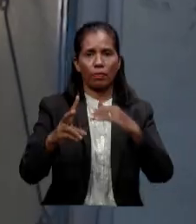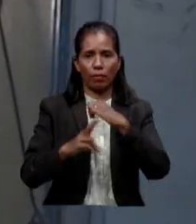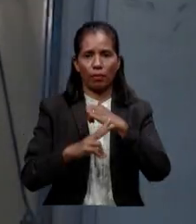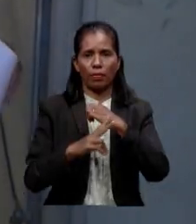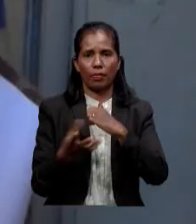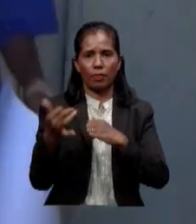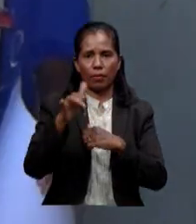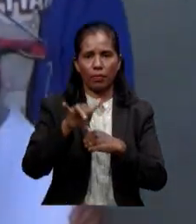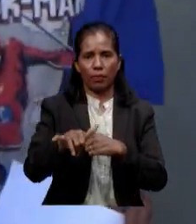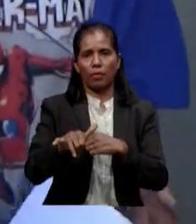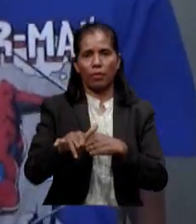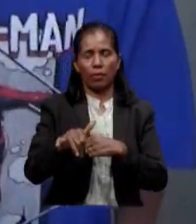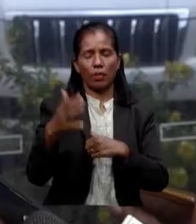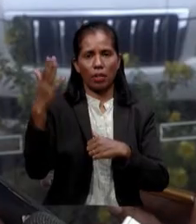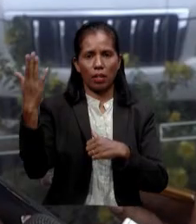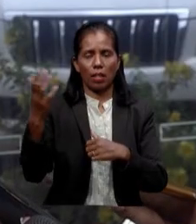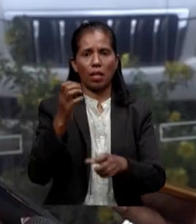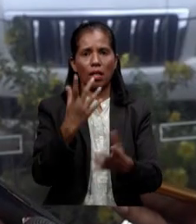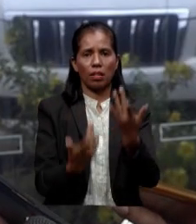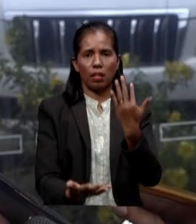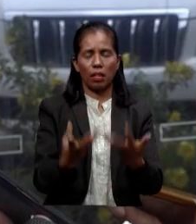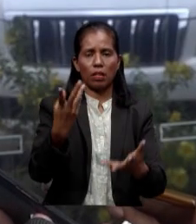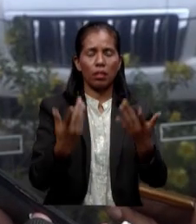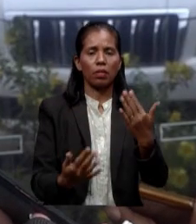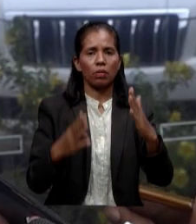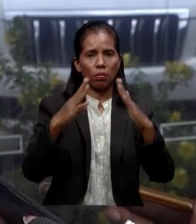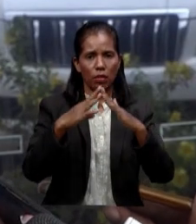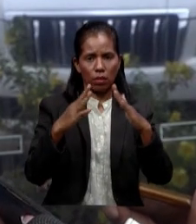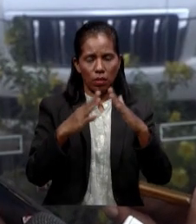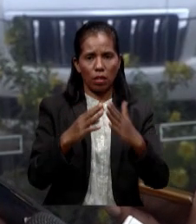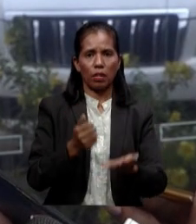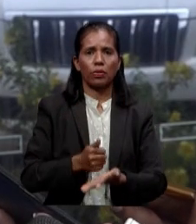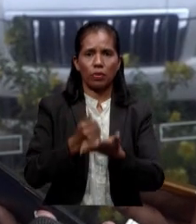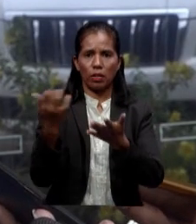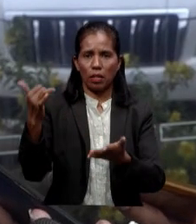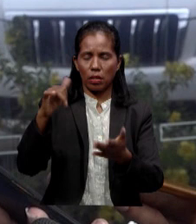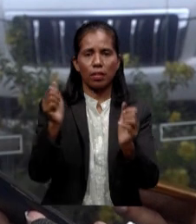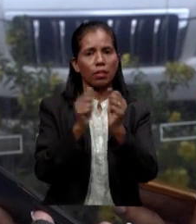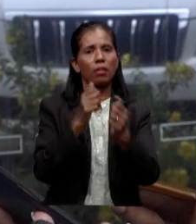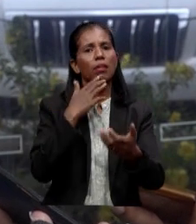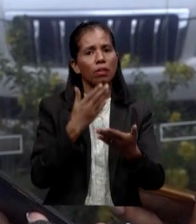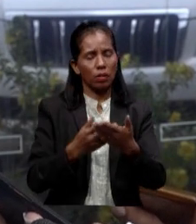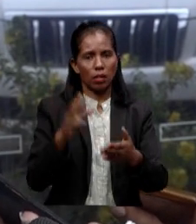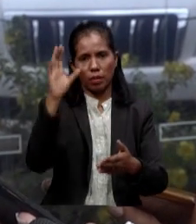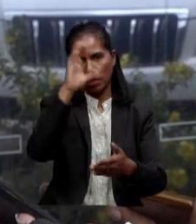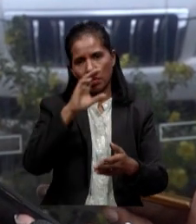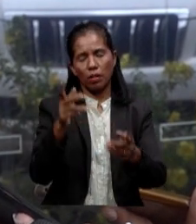sira incendio ninian ne para trata sira o digno hane senema buka fatin